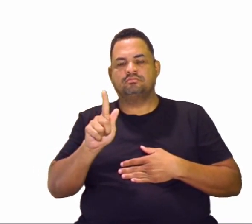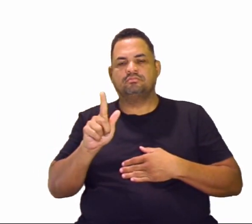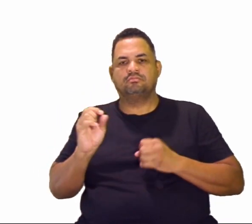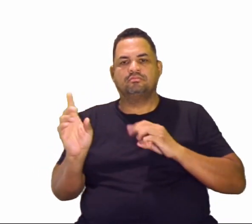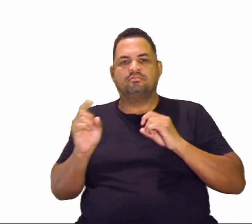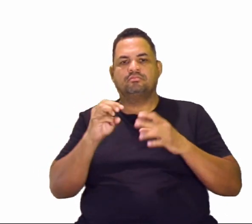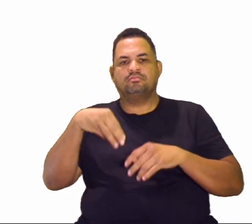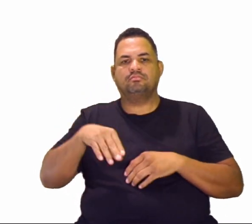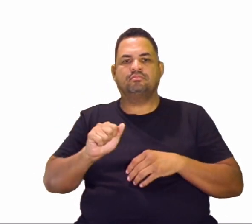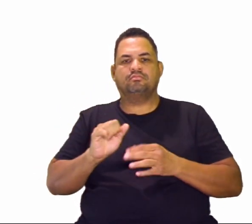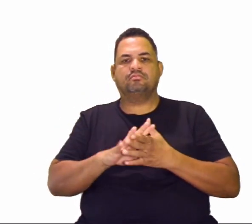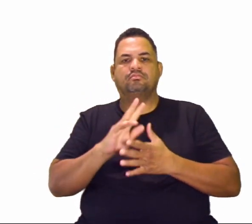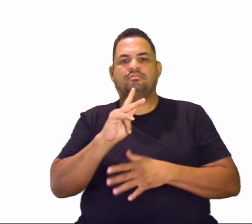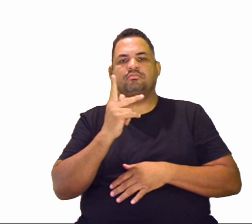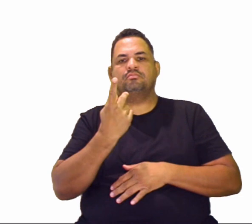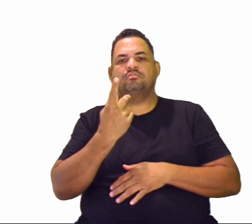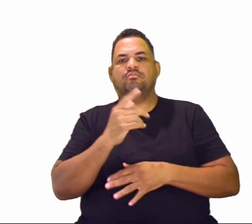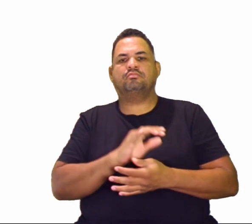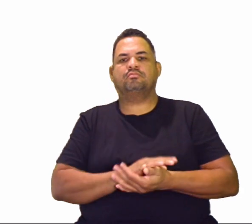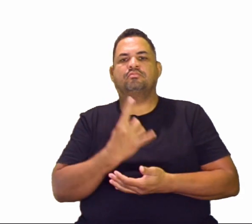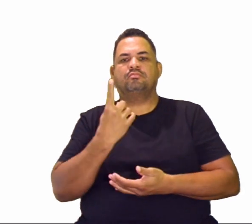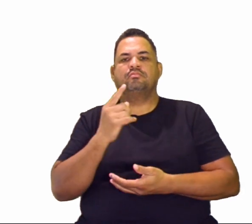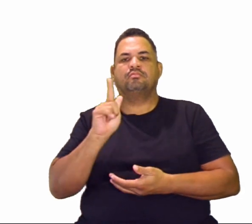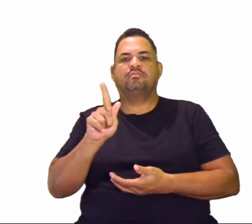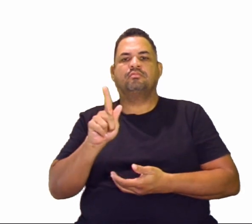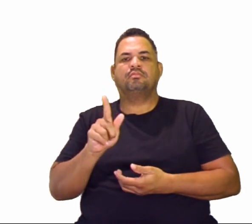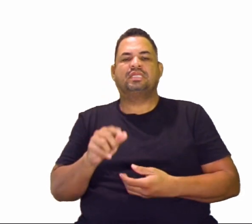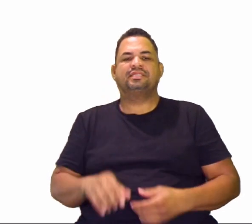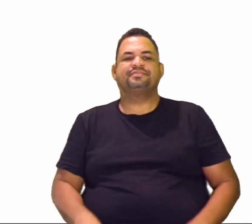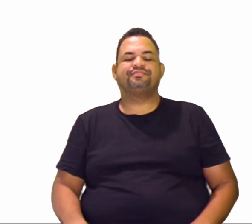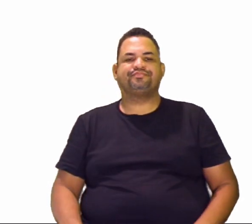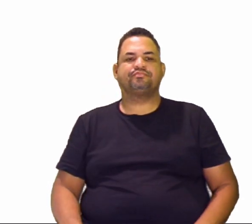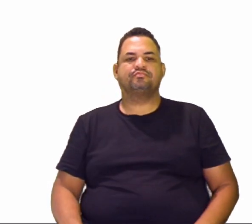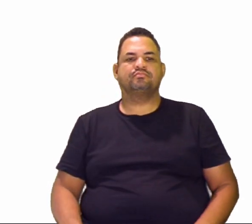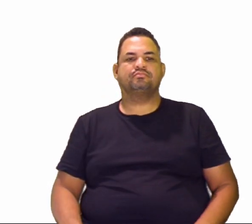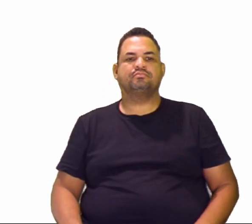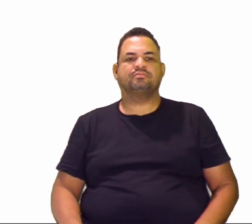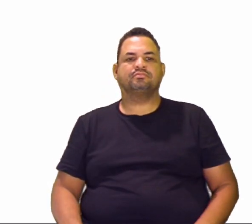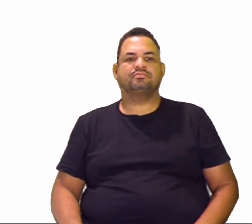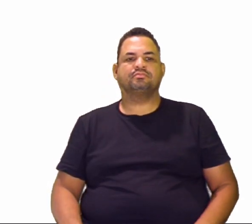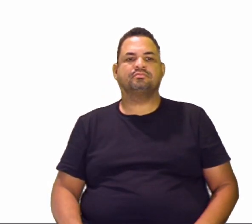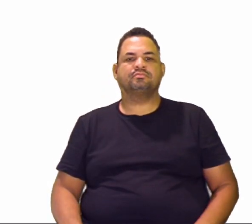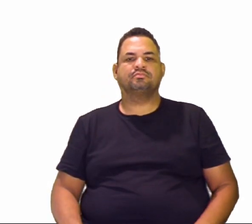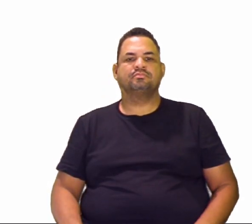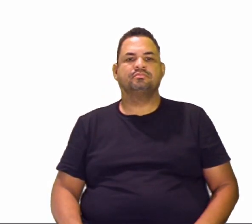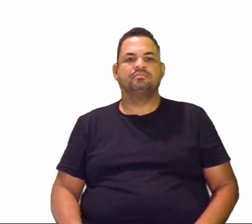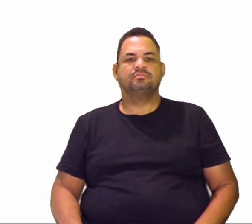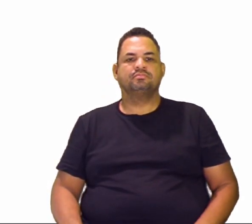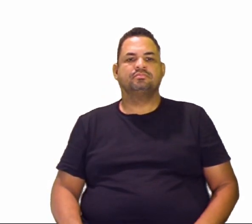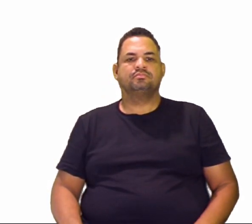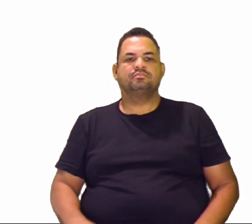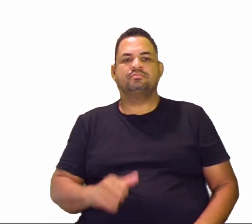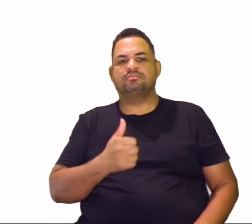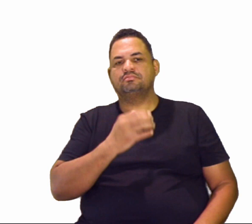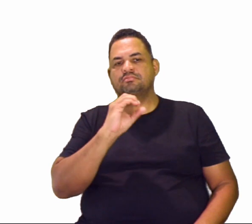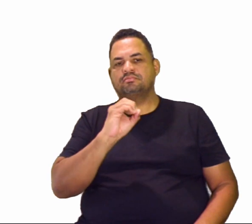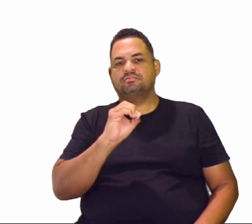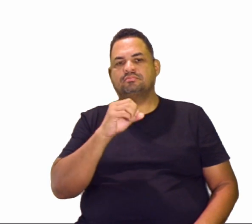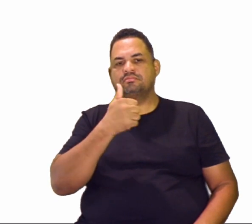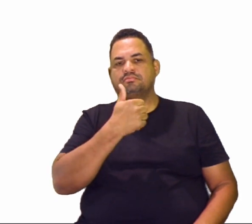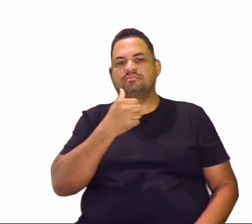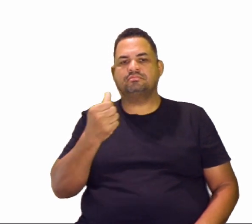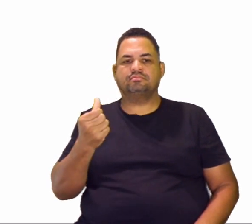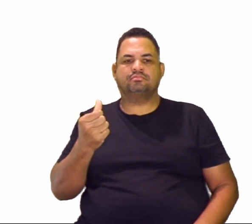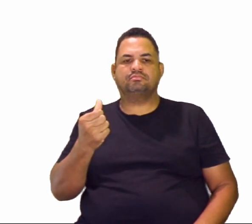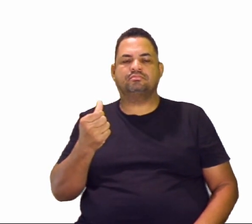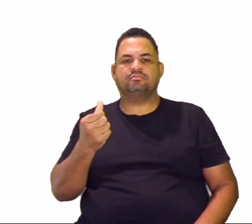que o hidrogênio tem massa molar 1 grama por mol e o oxigênio 16 gramas por